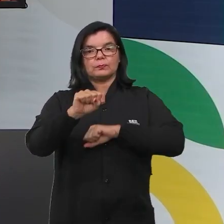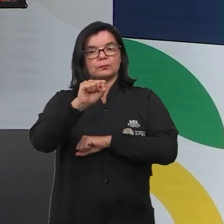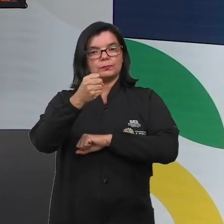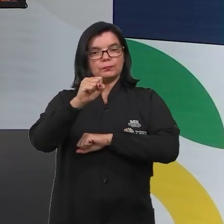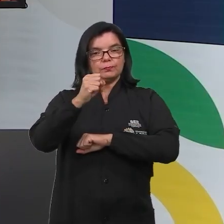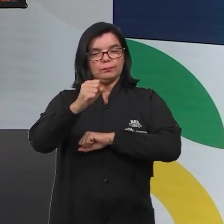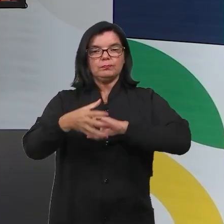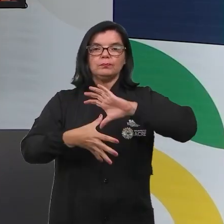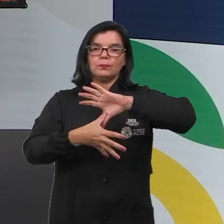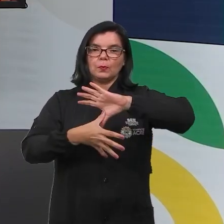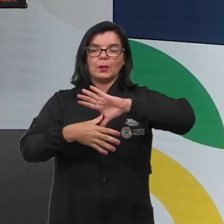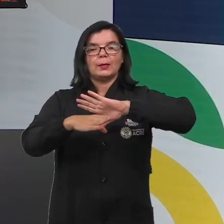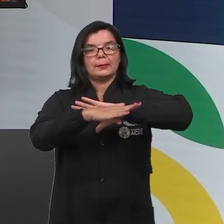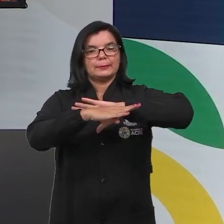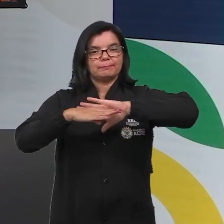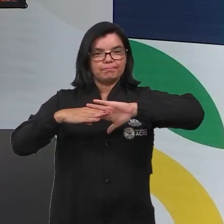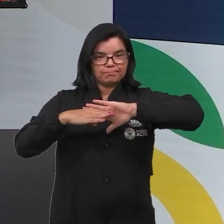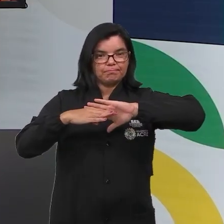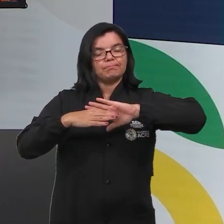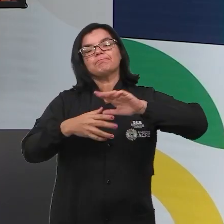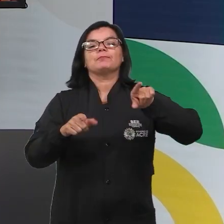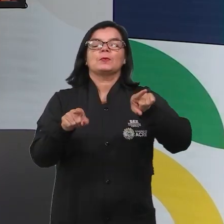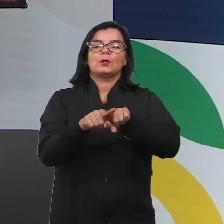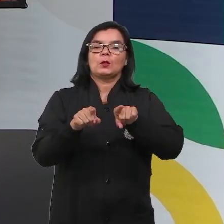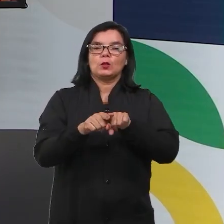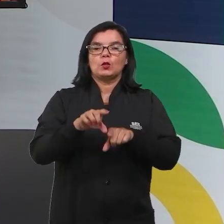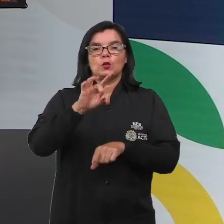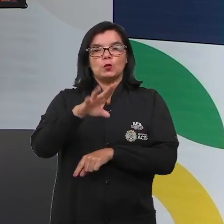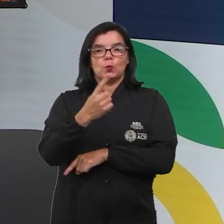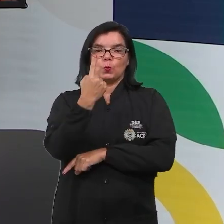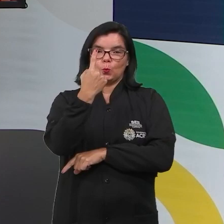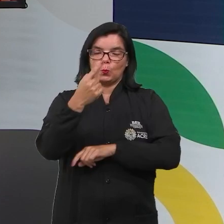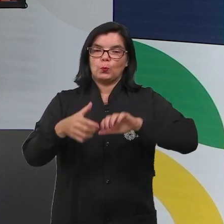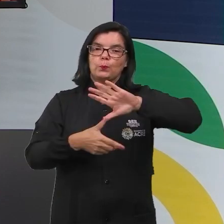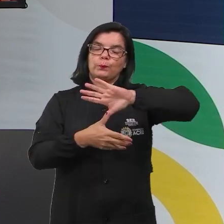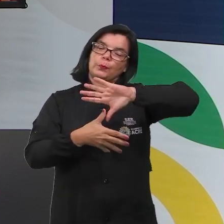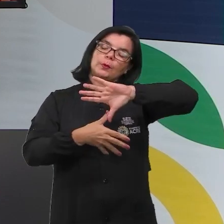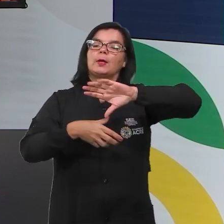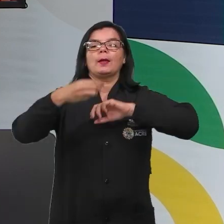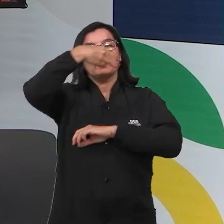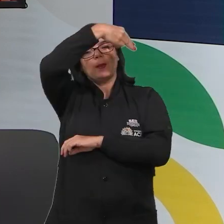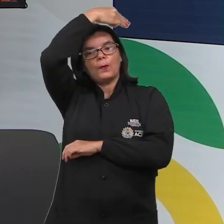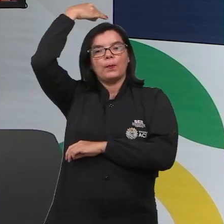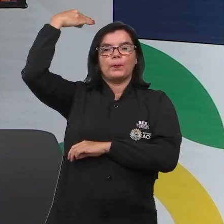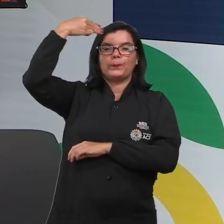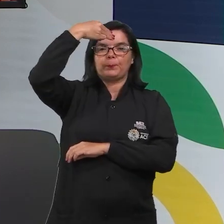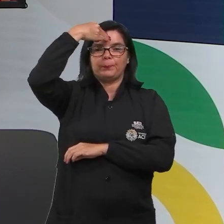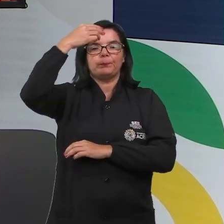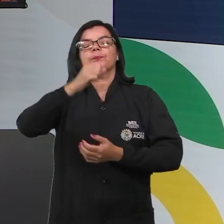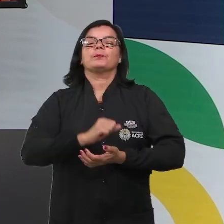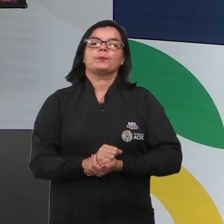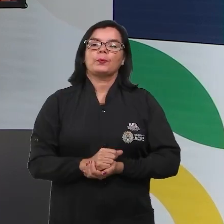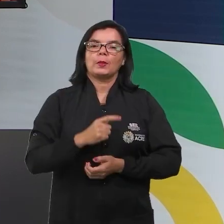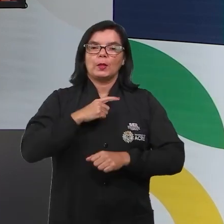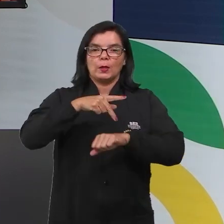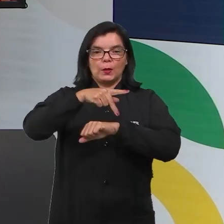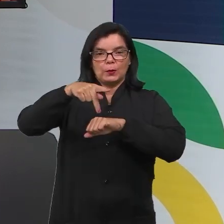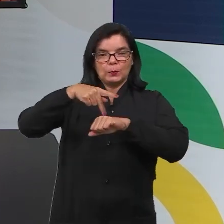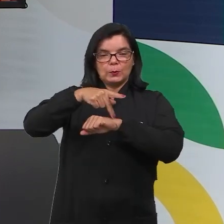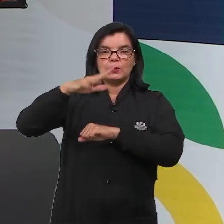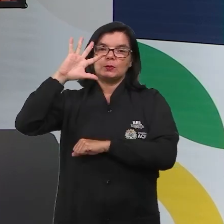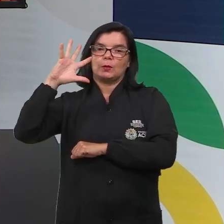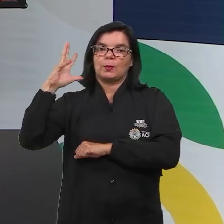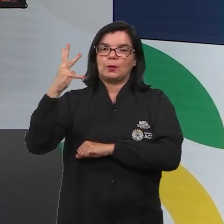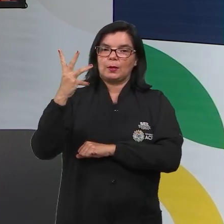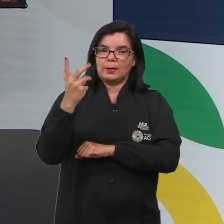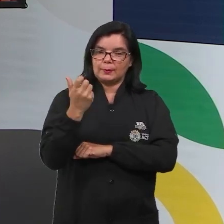na América Central, e apenas um na América do Norte, que é o México. Aí nós temos um país no continente africano,